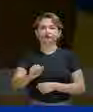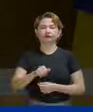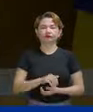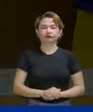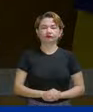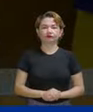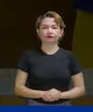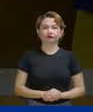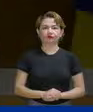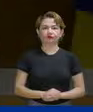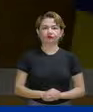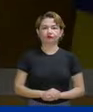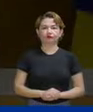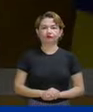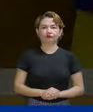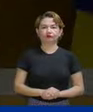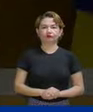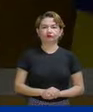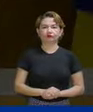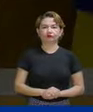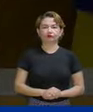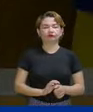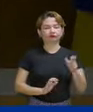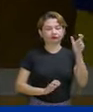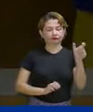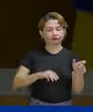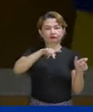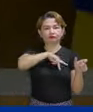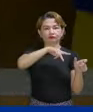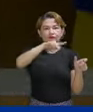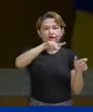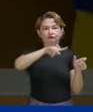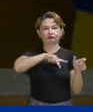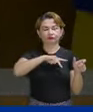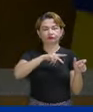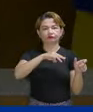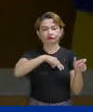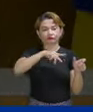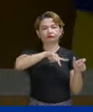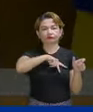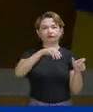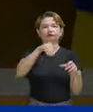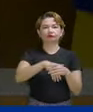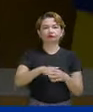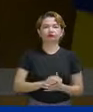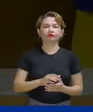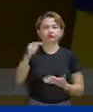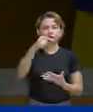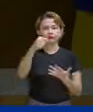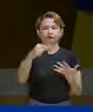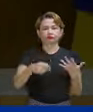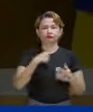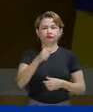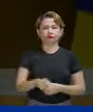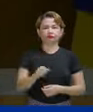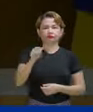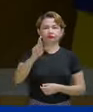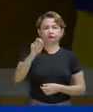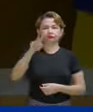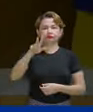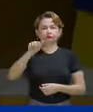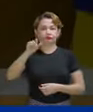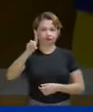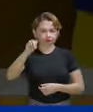Kellen Martins Sou. E embargado o Ministério Público Eleitoral. Atuarão como vogais os juízes